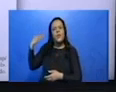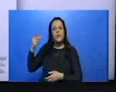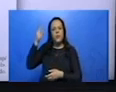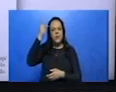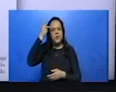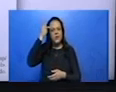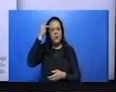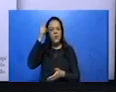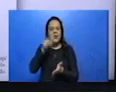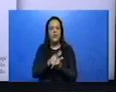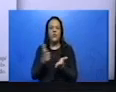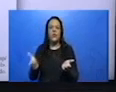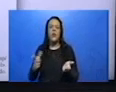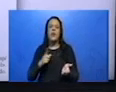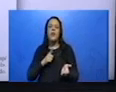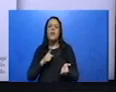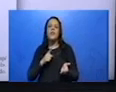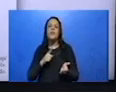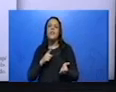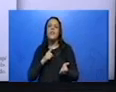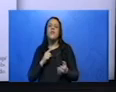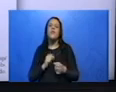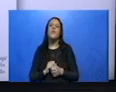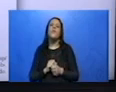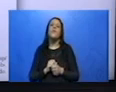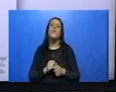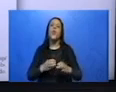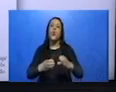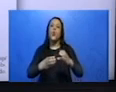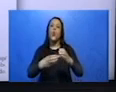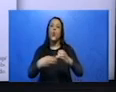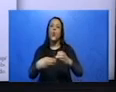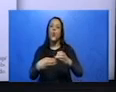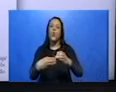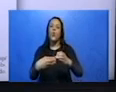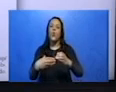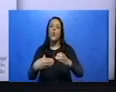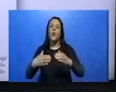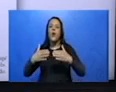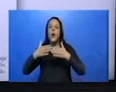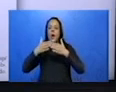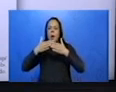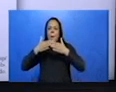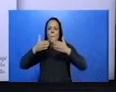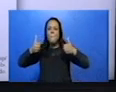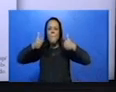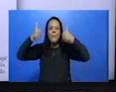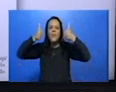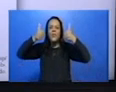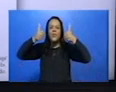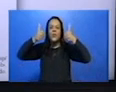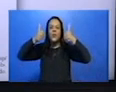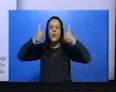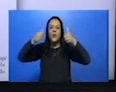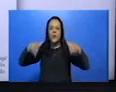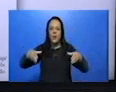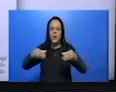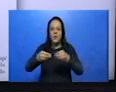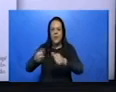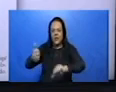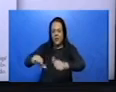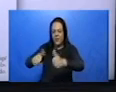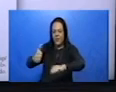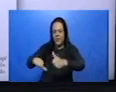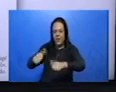um concurso da melhor resenha dos escritores mirins, vamos dizer assim. Então, as escolas inscreviam e eles tinham que produzir